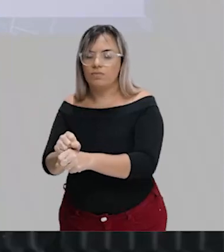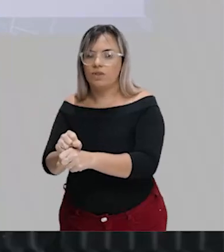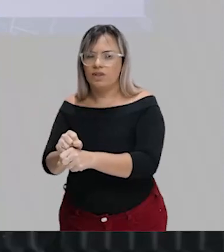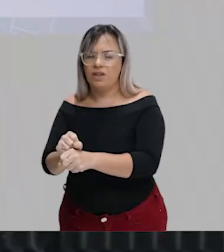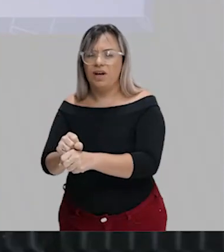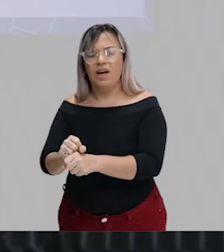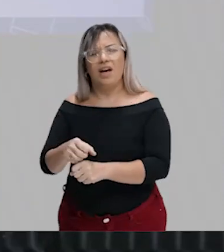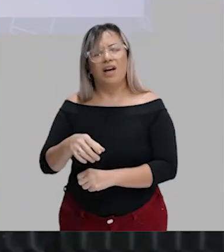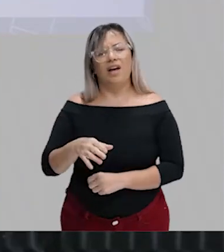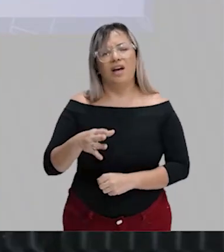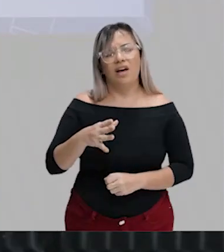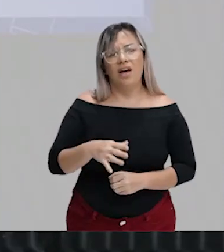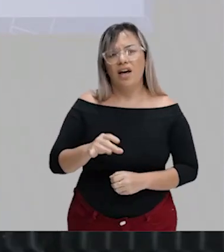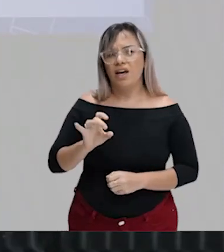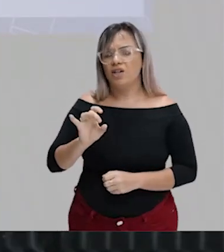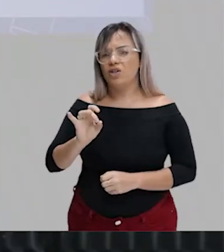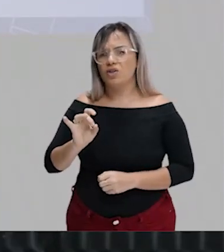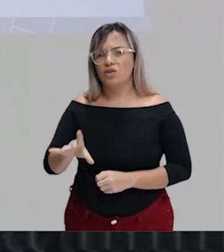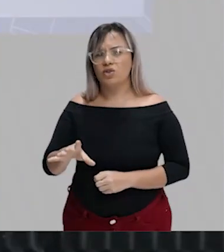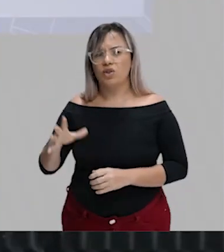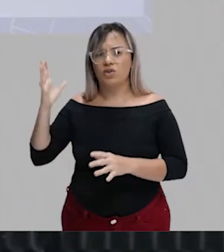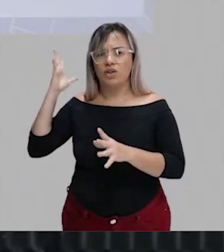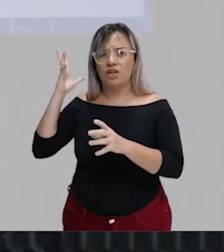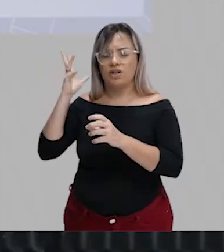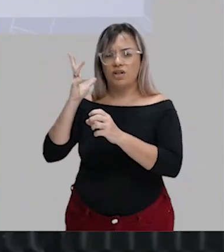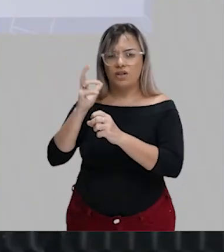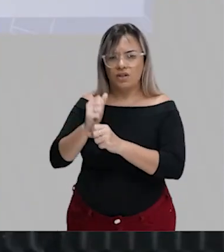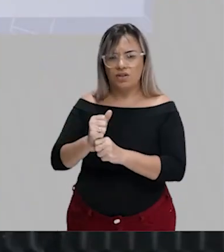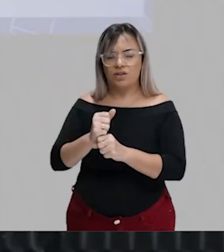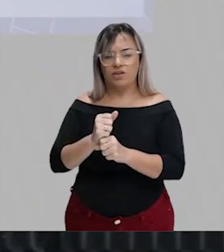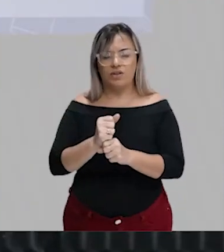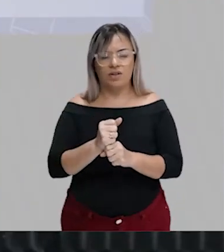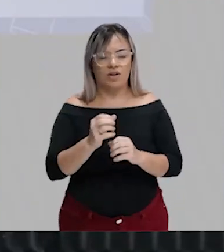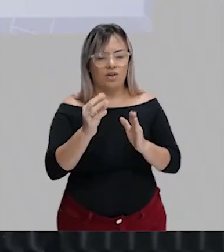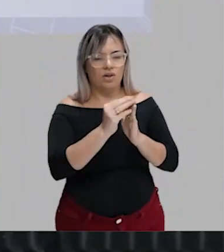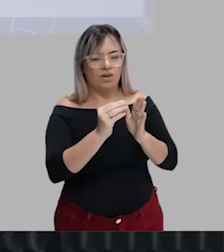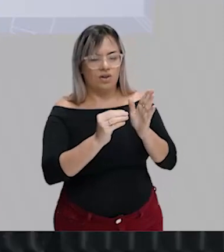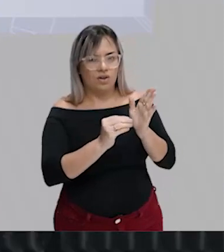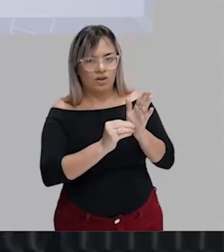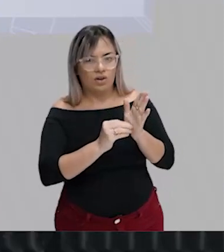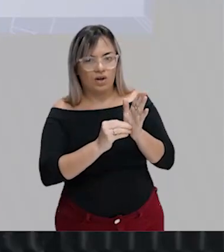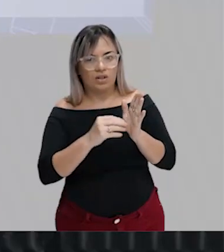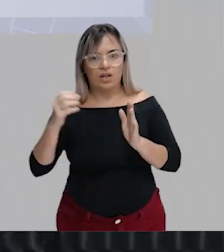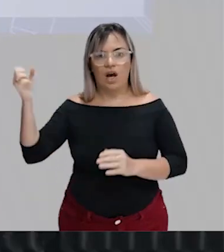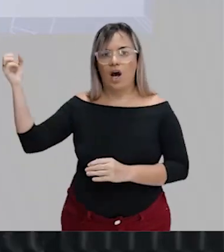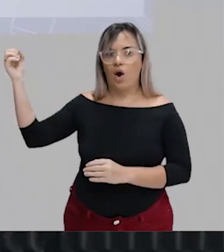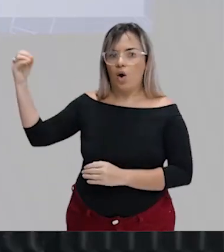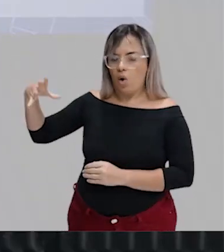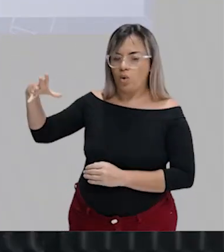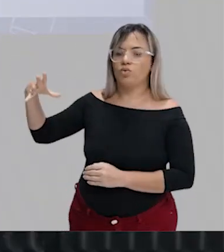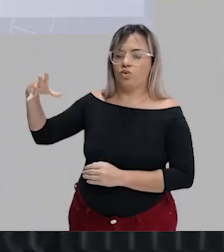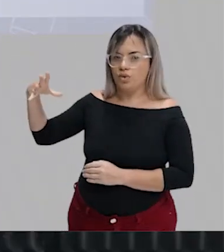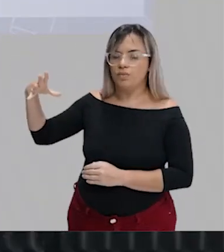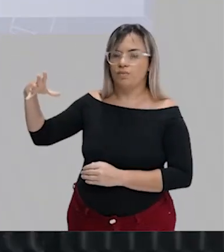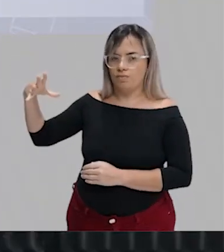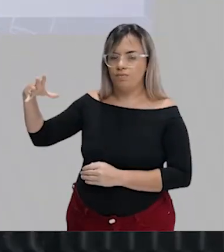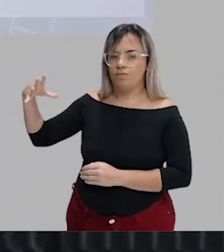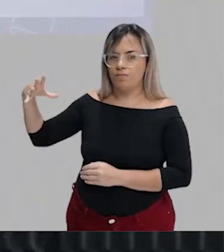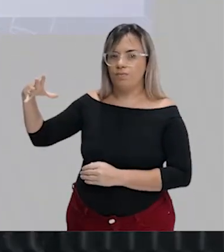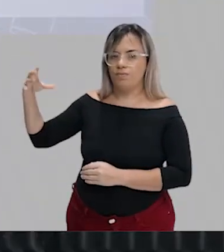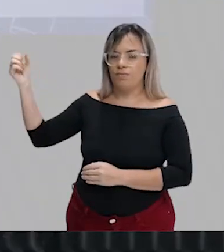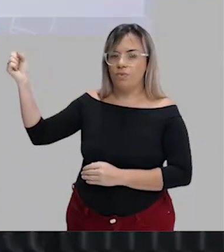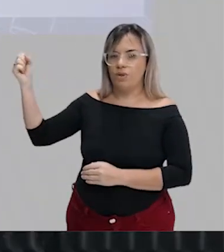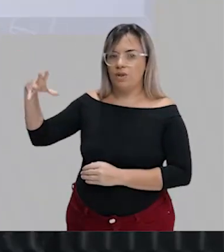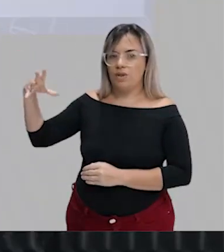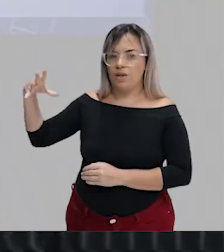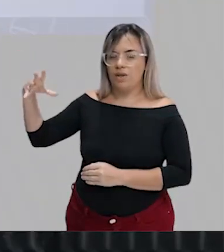conceitos da óptica. Certo? A luz branca ela é a reflexão de todas